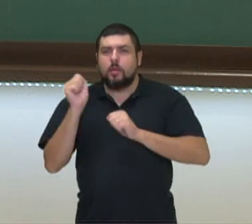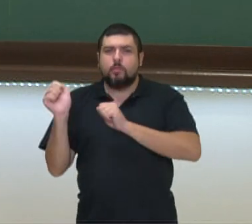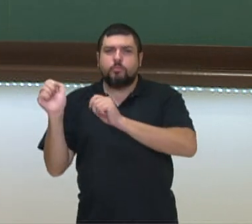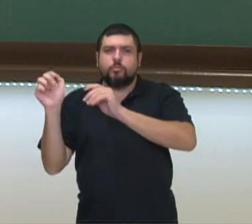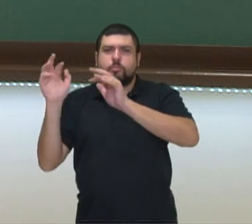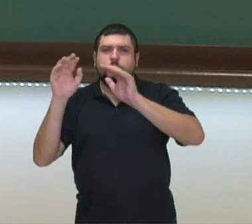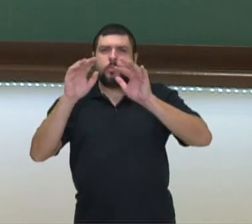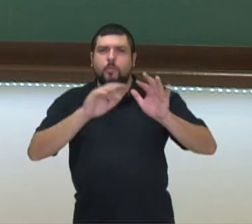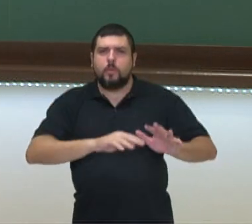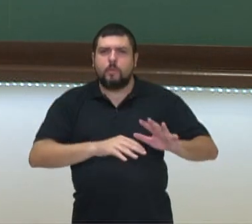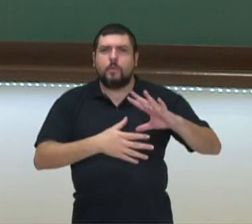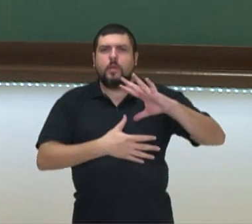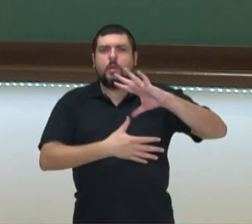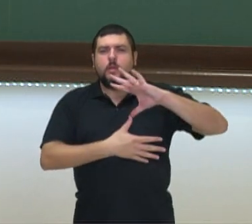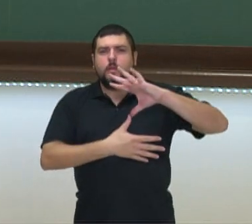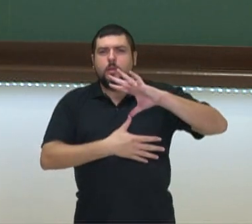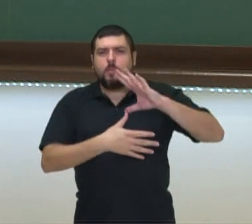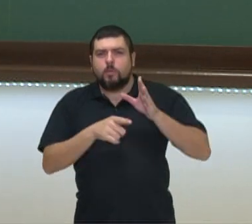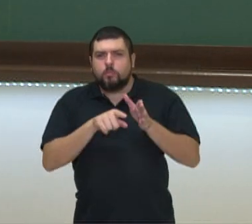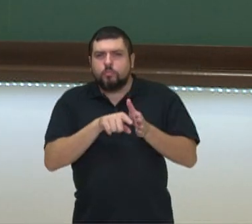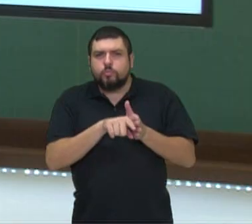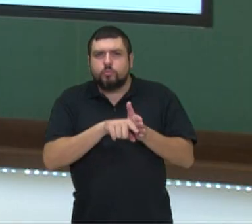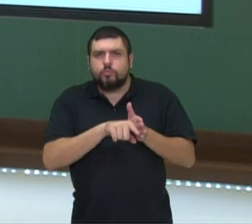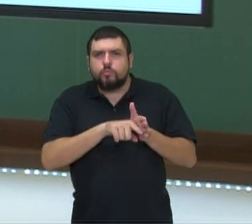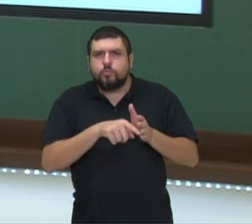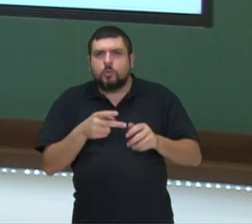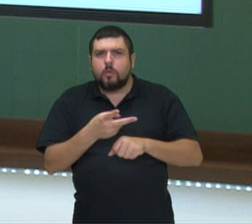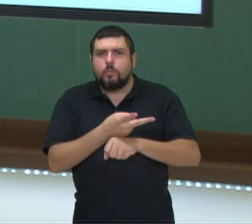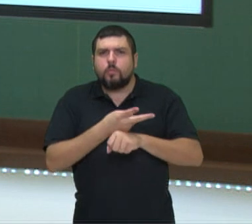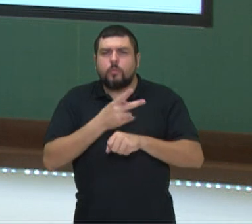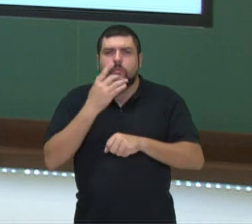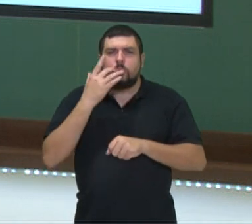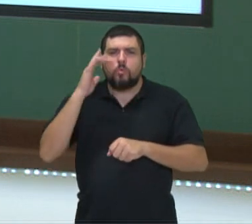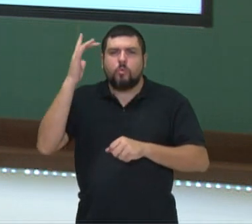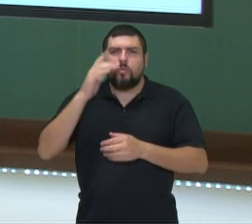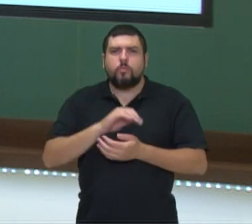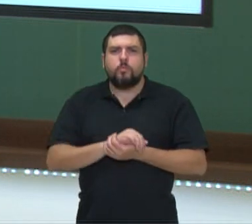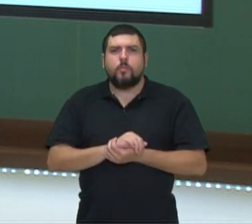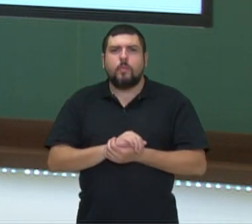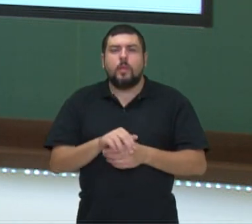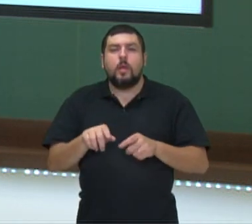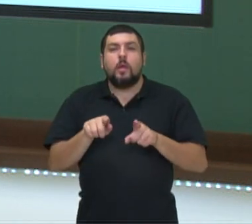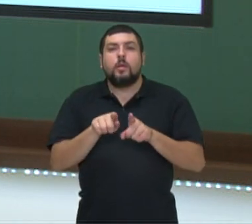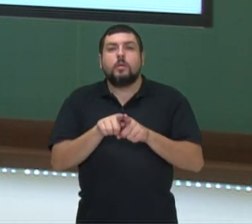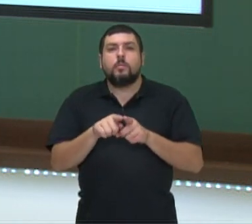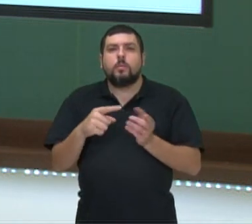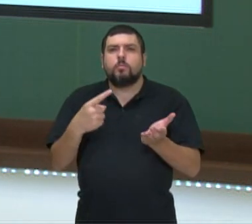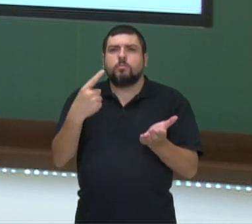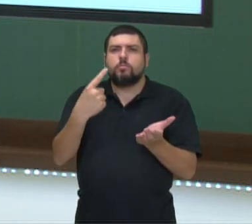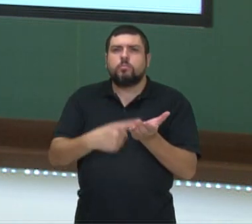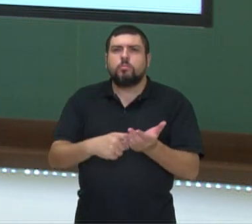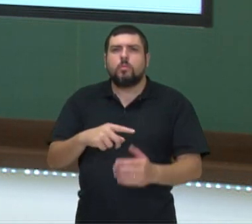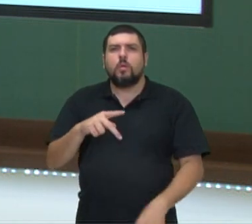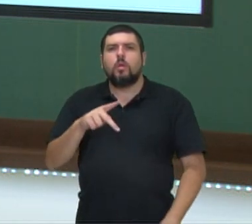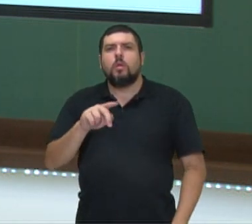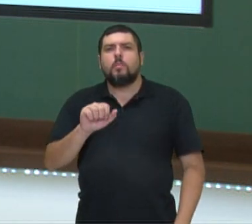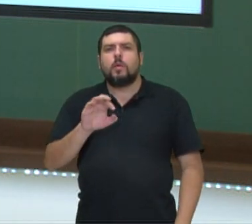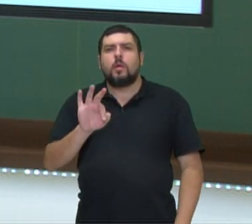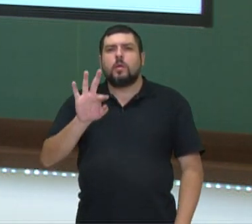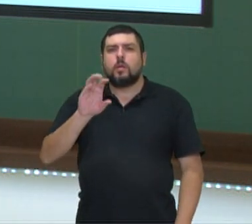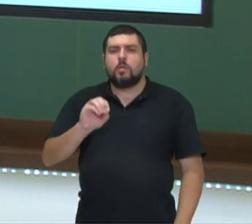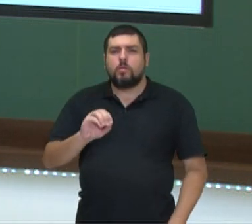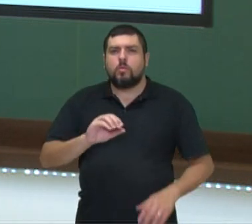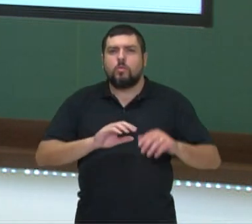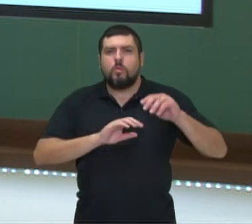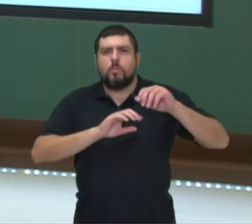a América, né, em busca desses metais preciosos. E o pacto colonial, né, a metrópole deveria ter as suas colônias